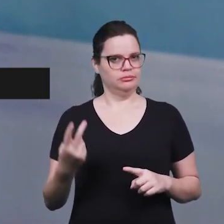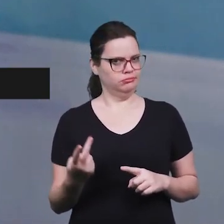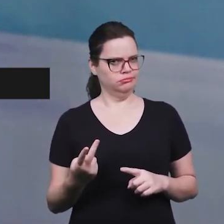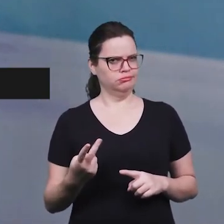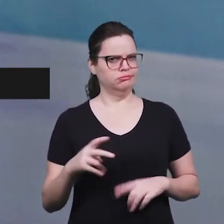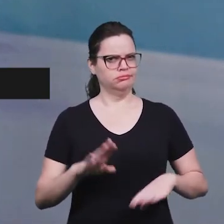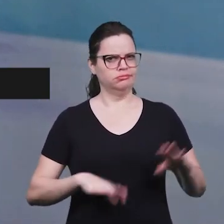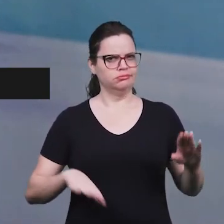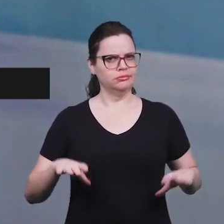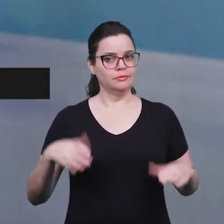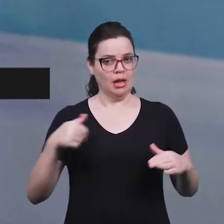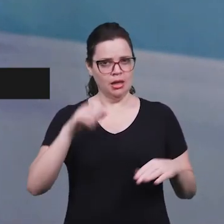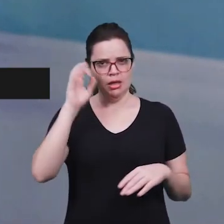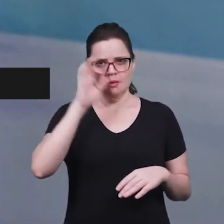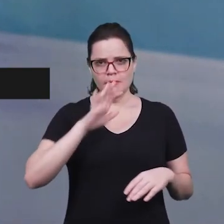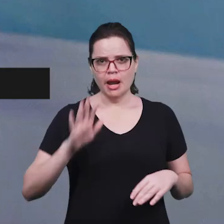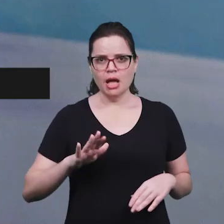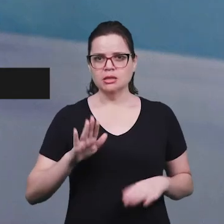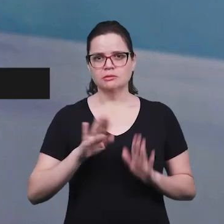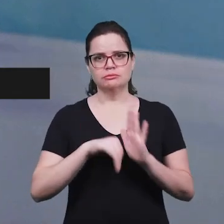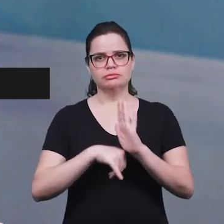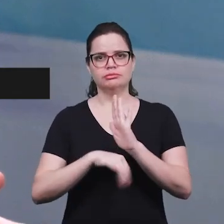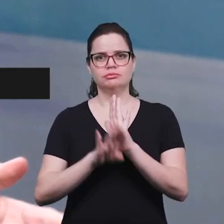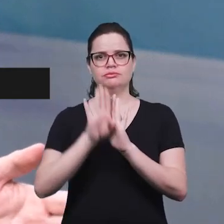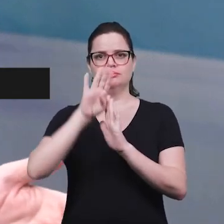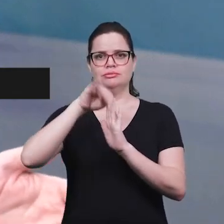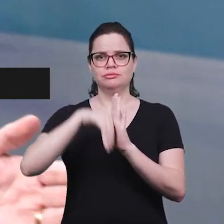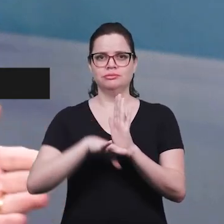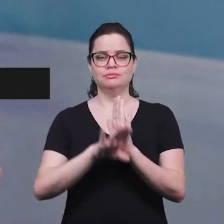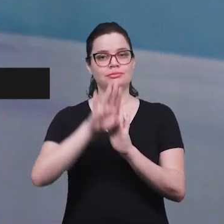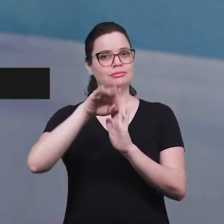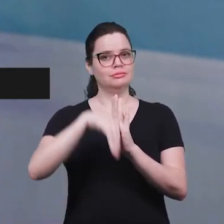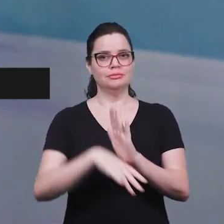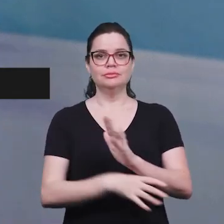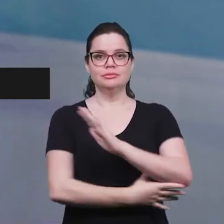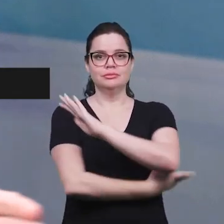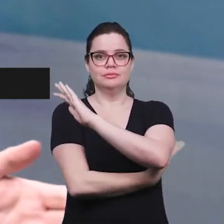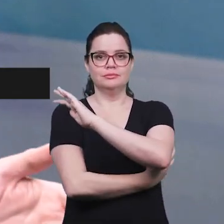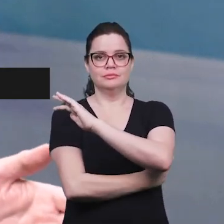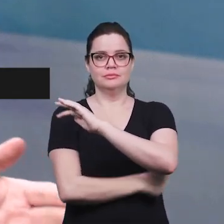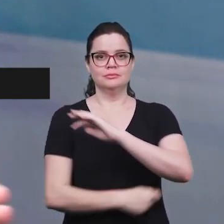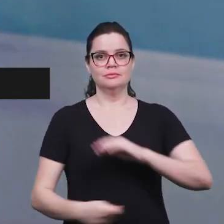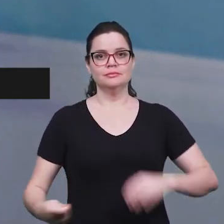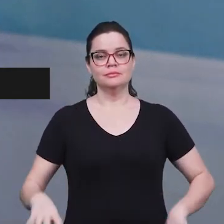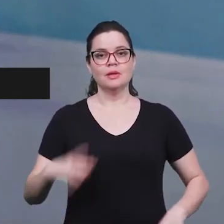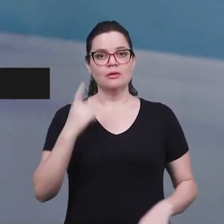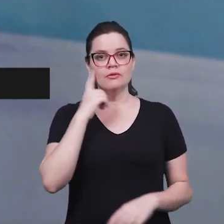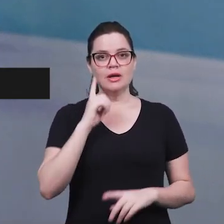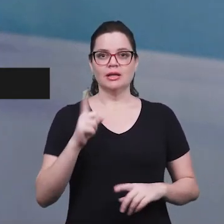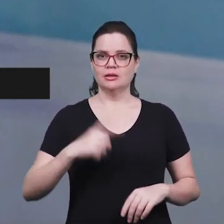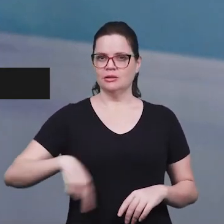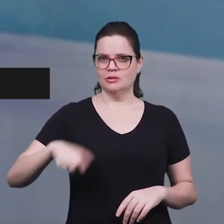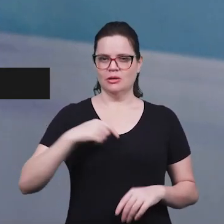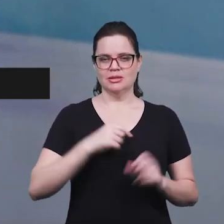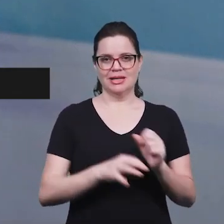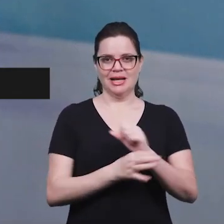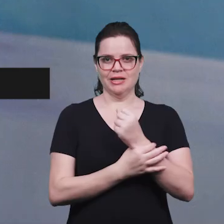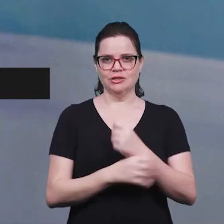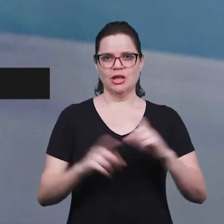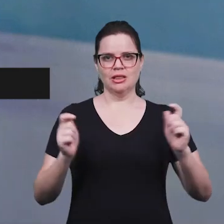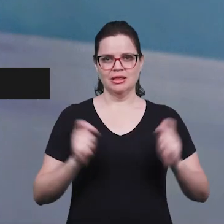extremamente volátil. Então eu não posso acreditar que o meu retorno será sempre garantido numa janela de tempo muito